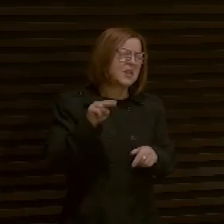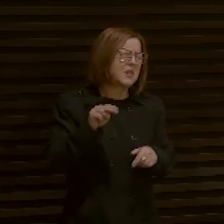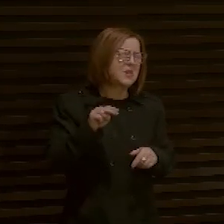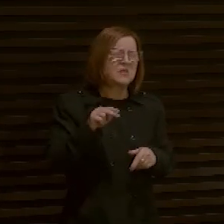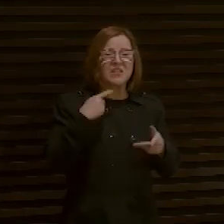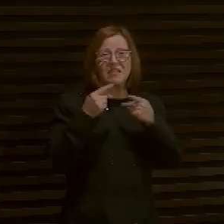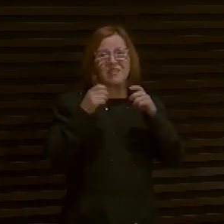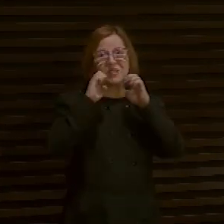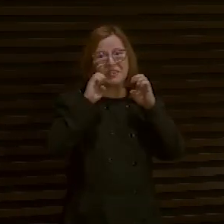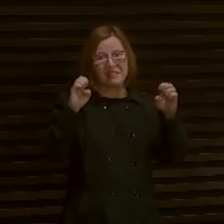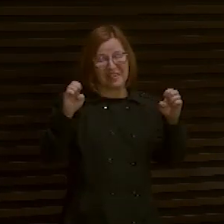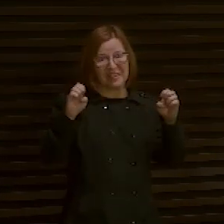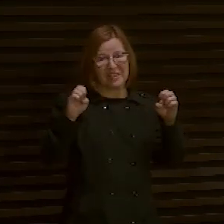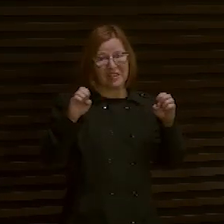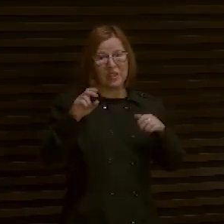naquela cruz.